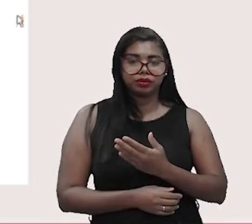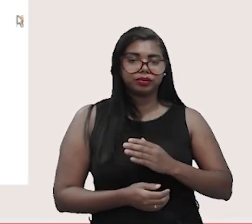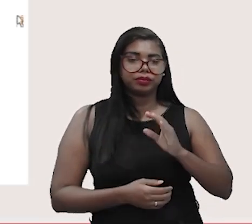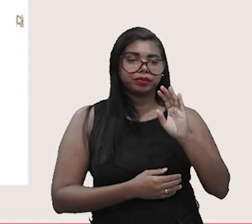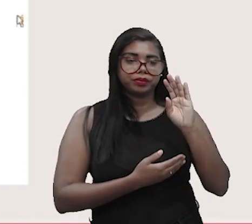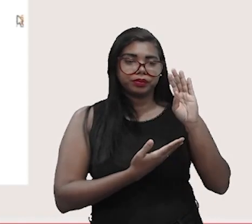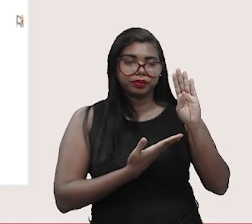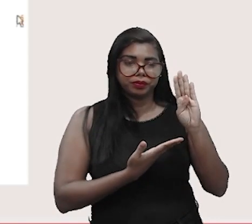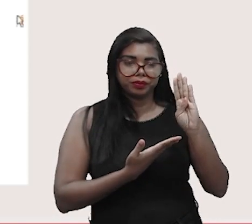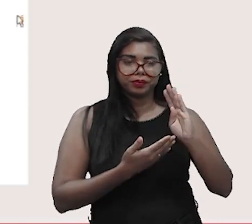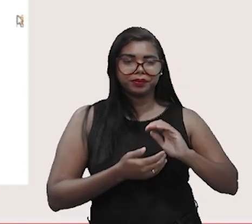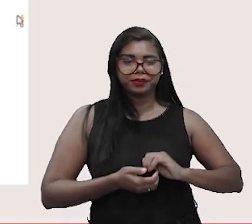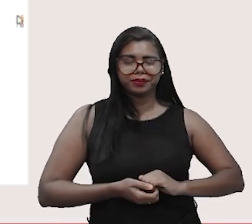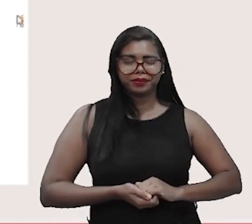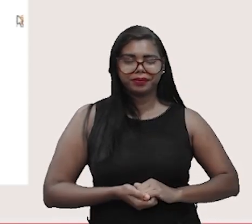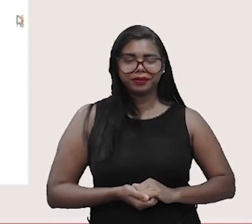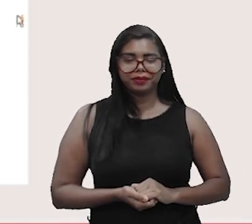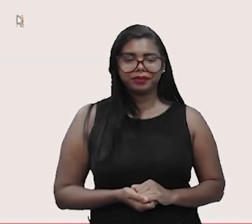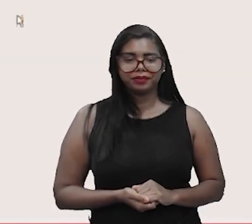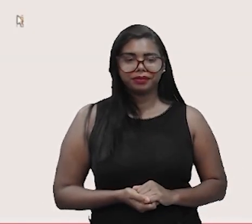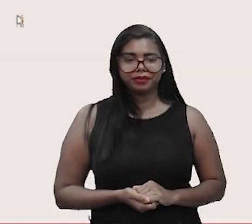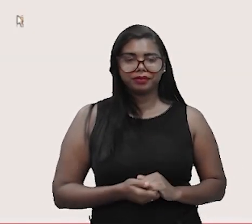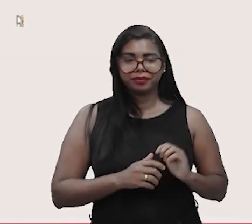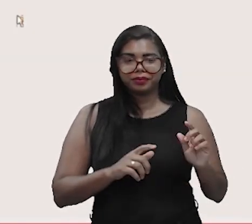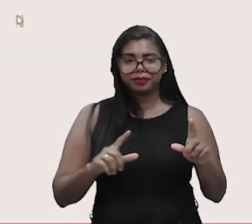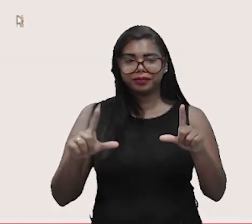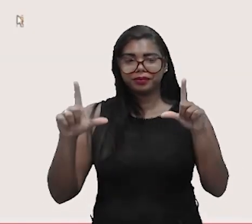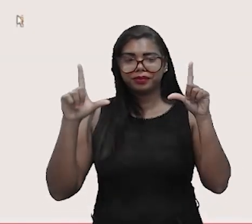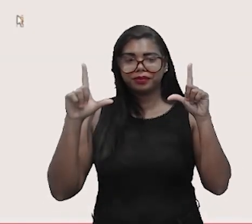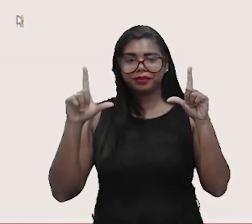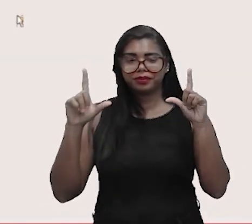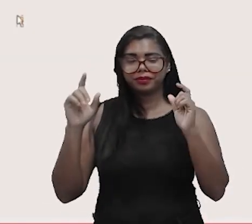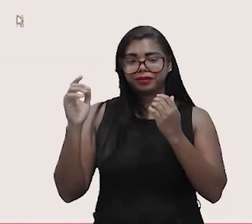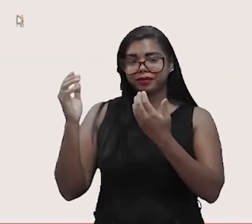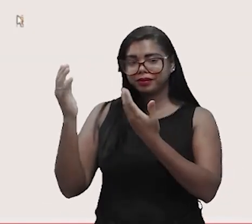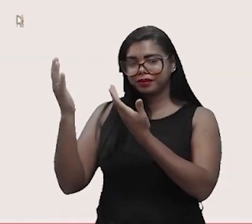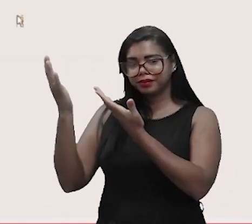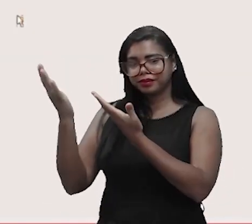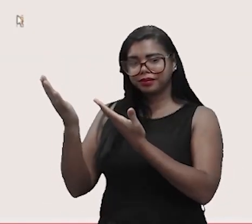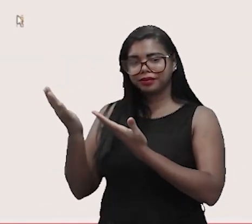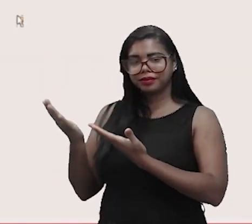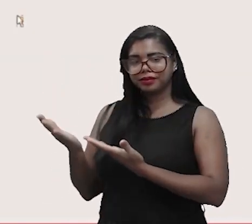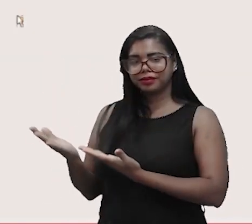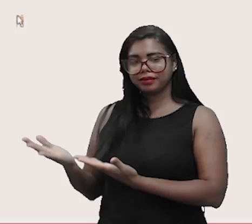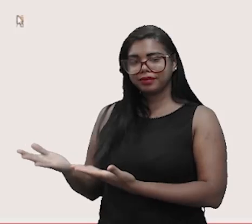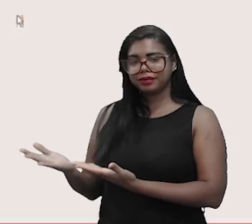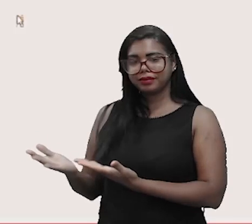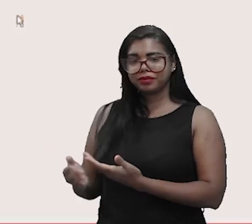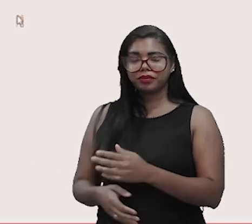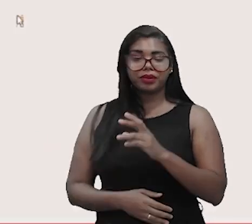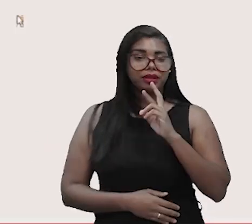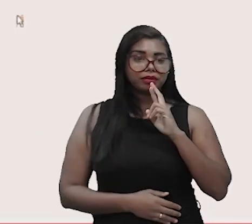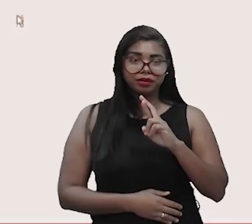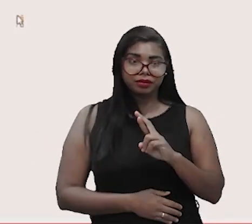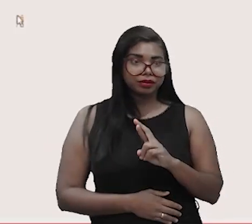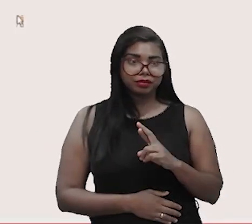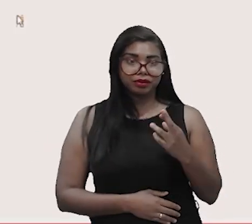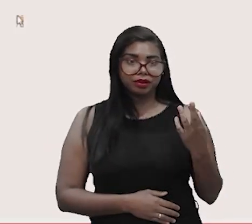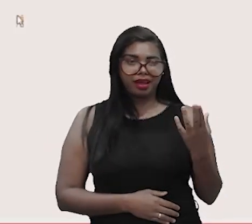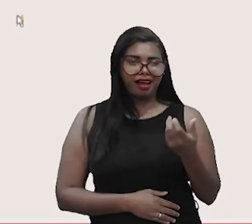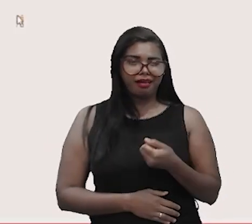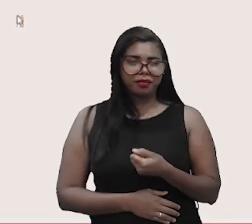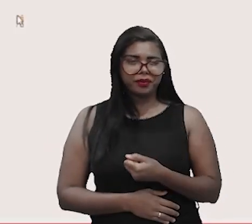de bola. Vamos dar uma olhada no outro? Esse daí dá para responder com rapidez, vê